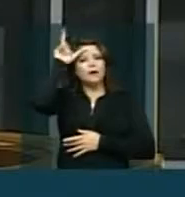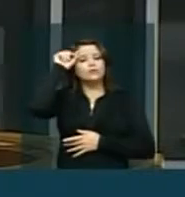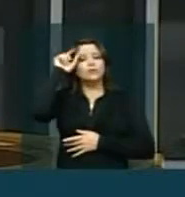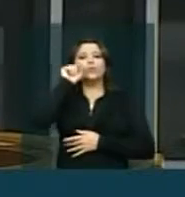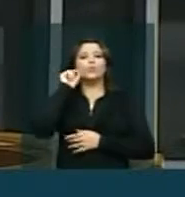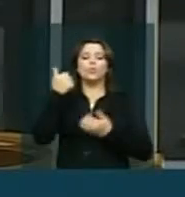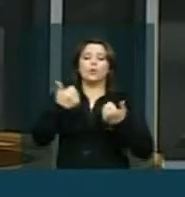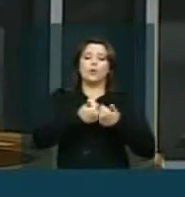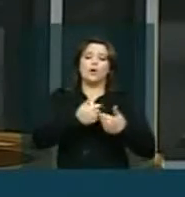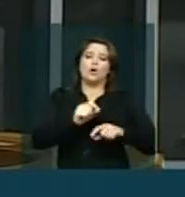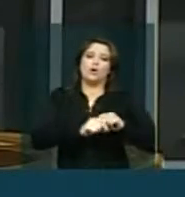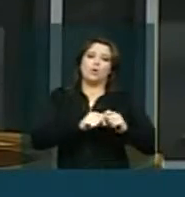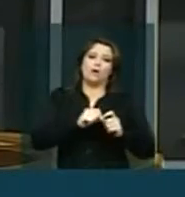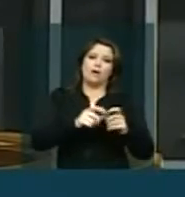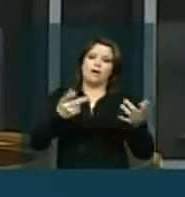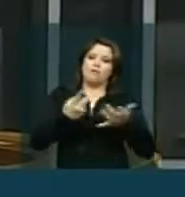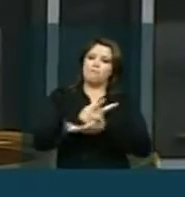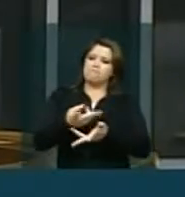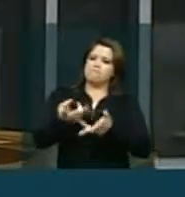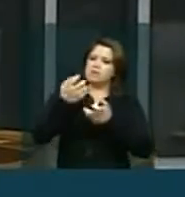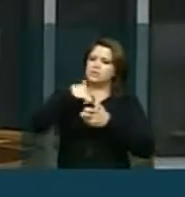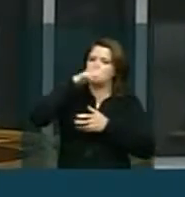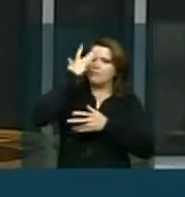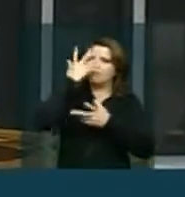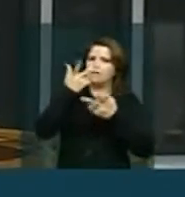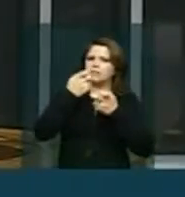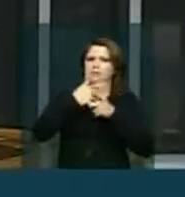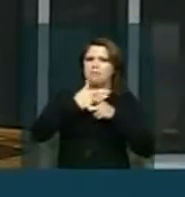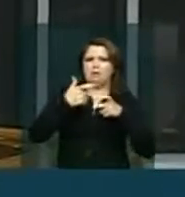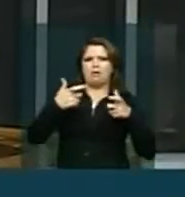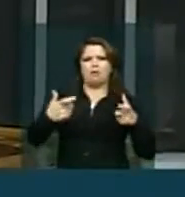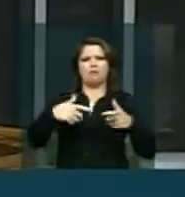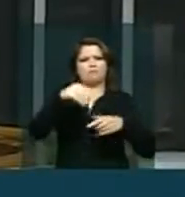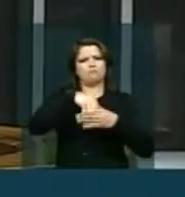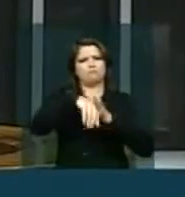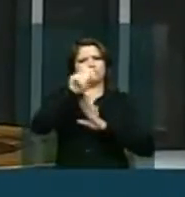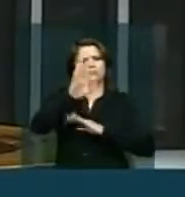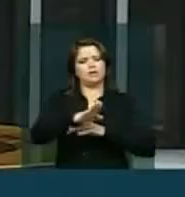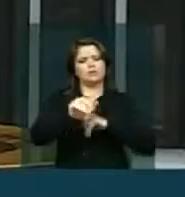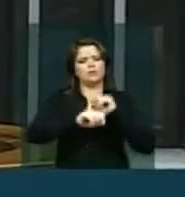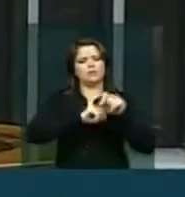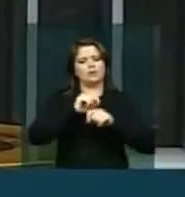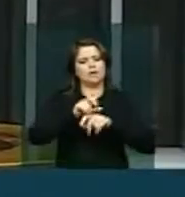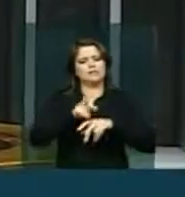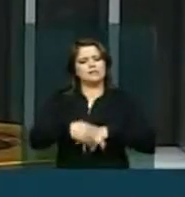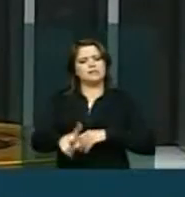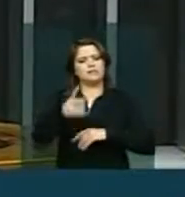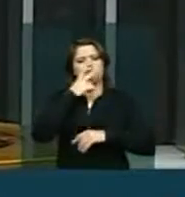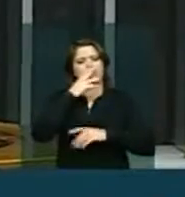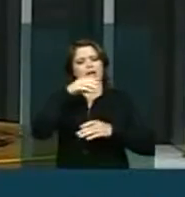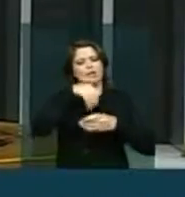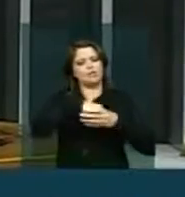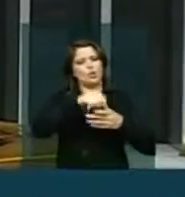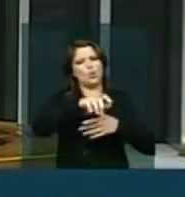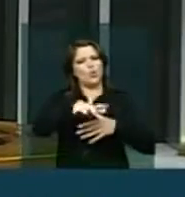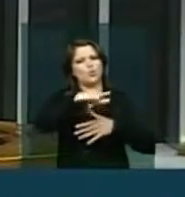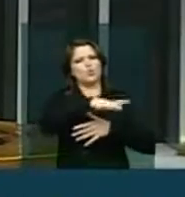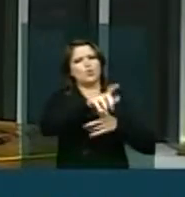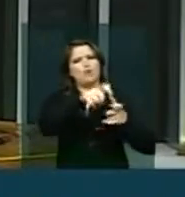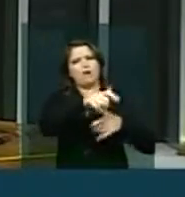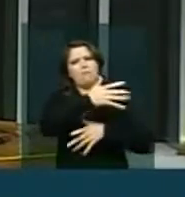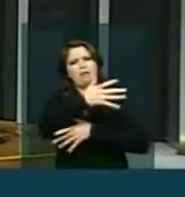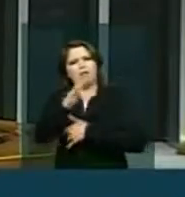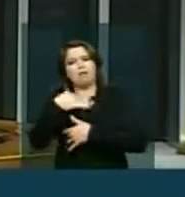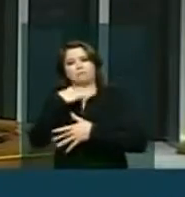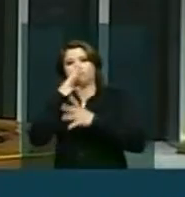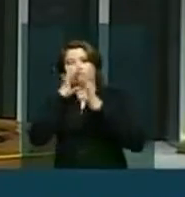lado é vista com os macronúmeros do Brasil, como sempre uma região onde